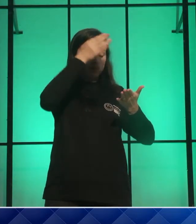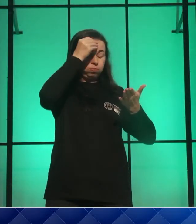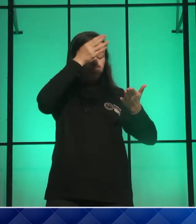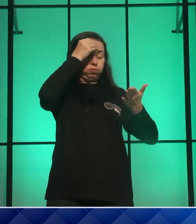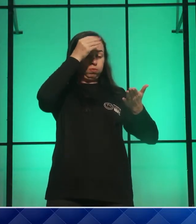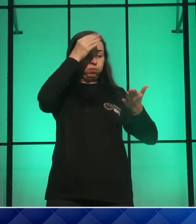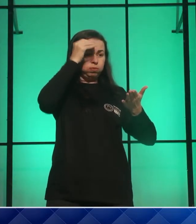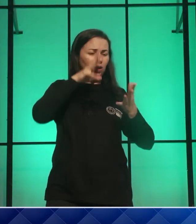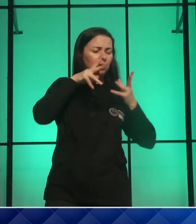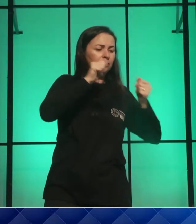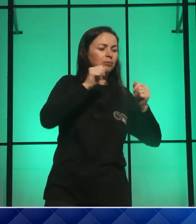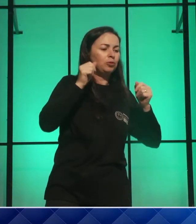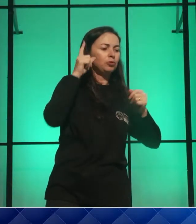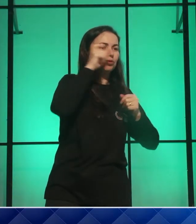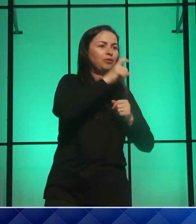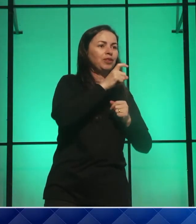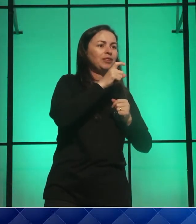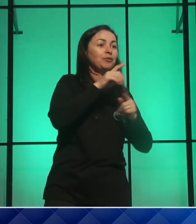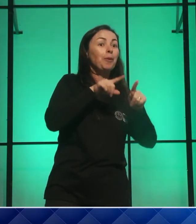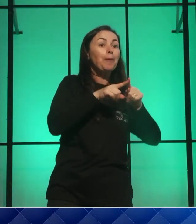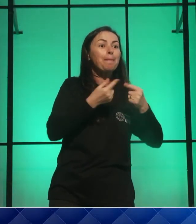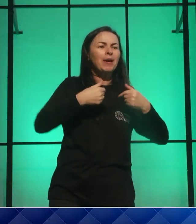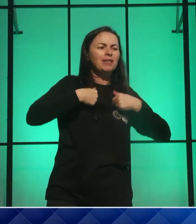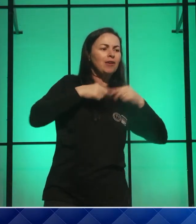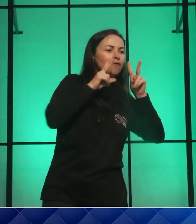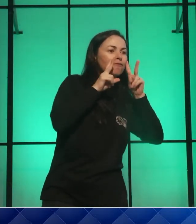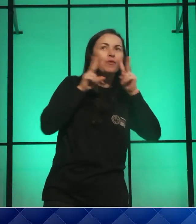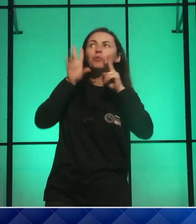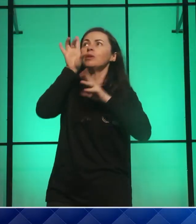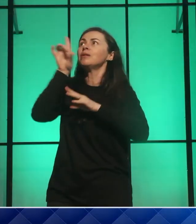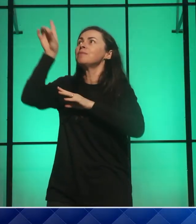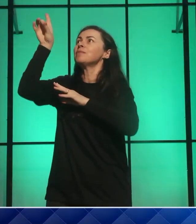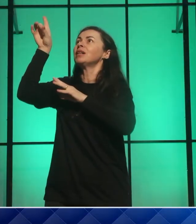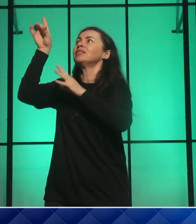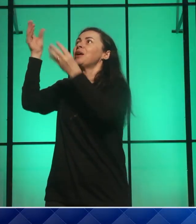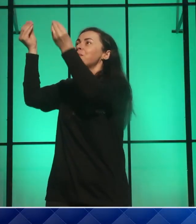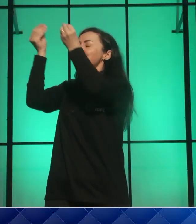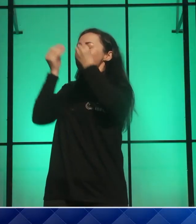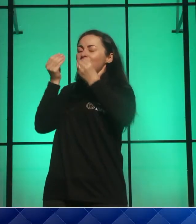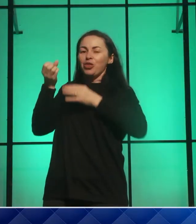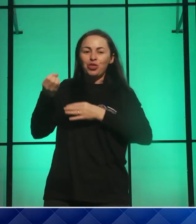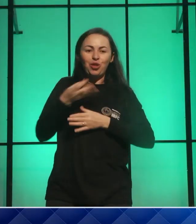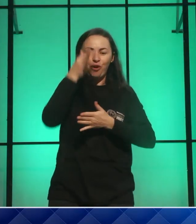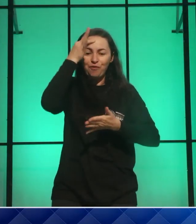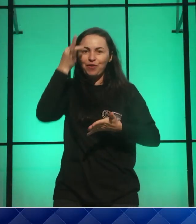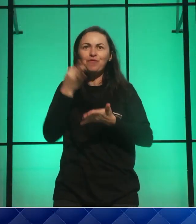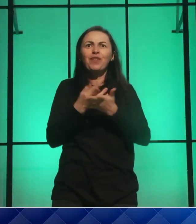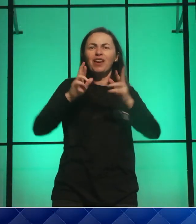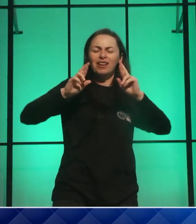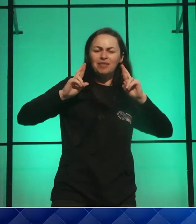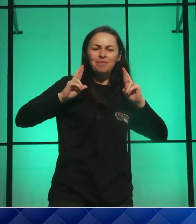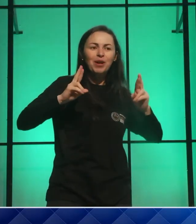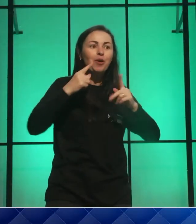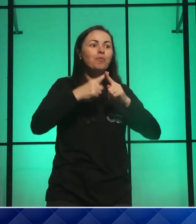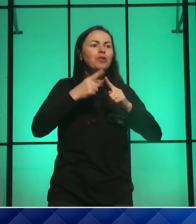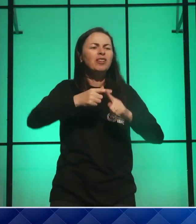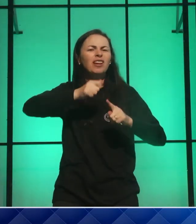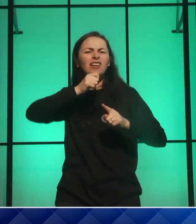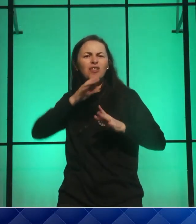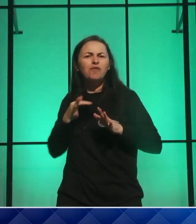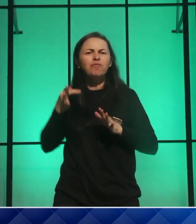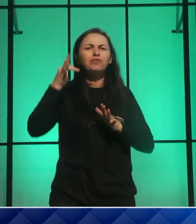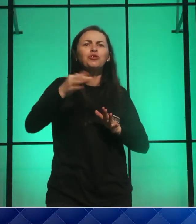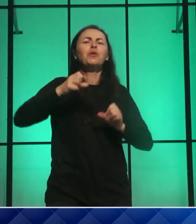mundo complicado. Mas eu me voltei para Ele e Ele renovou a minha fé, a minha esperança, que ainda vale a